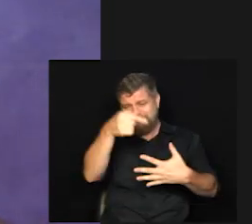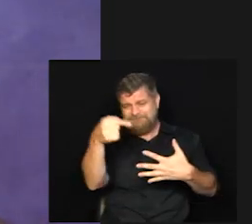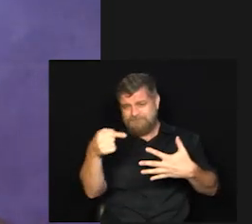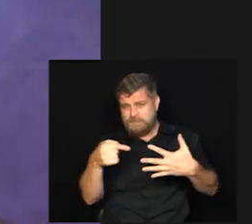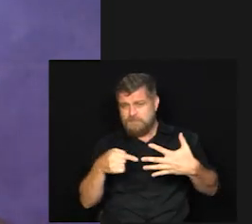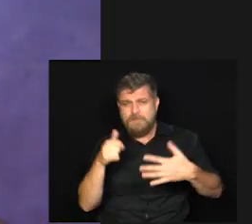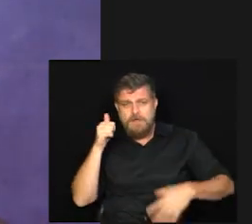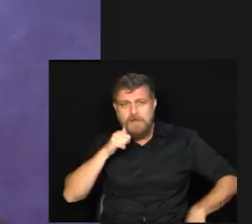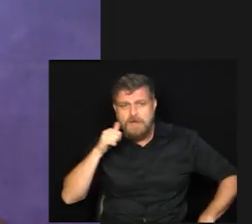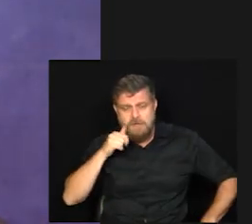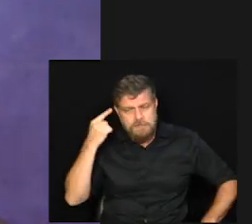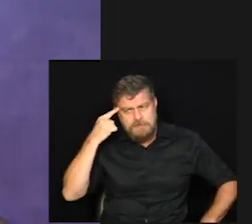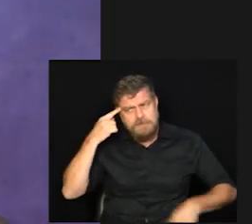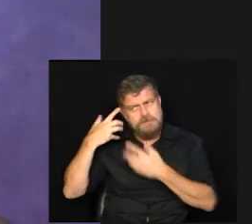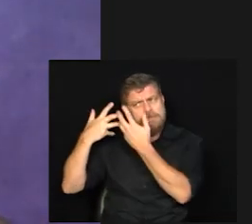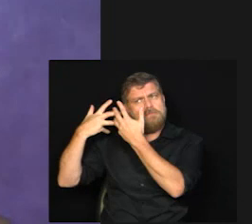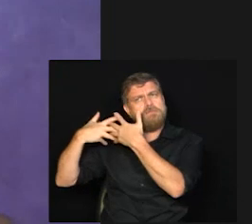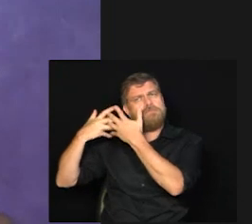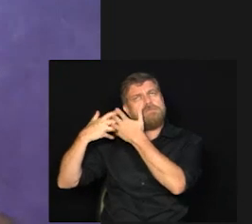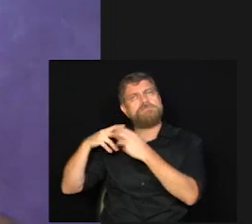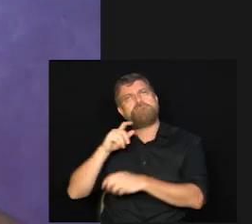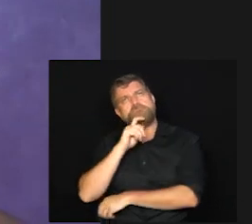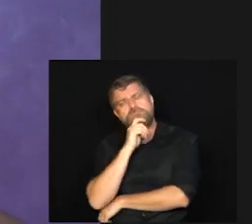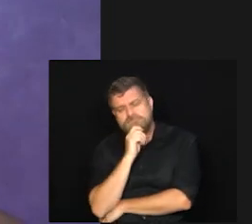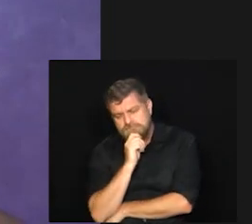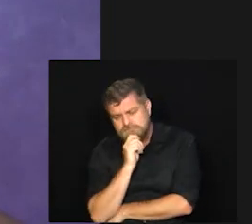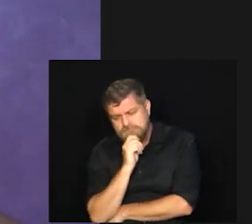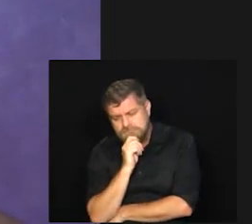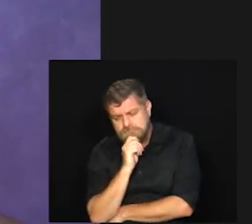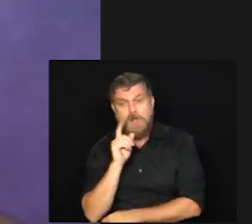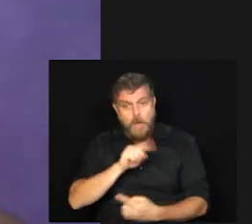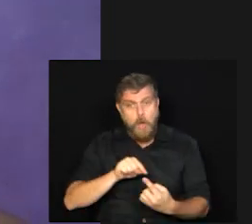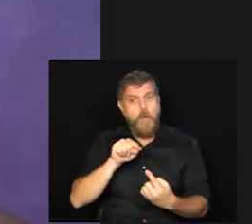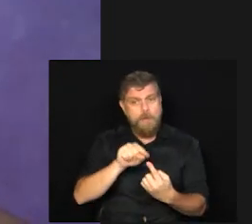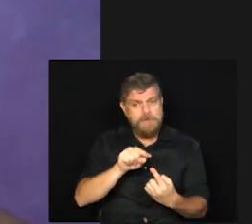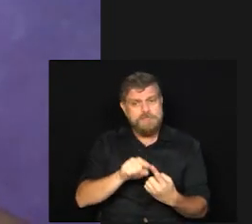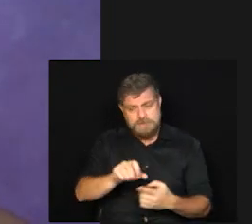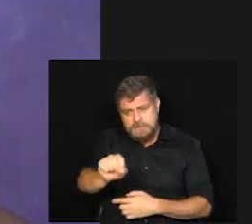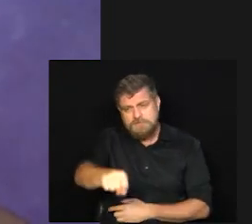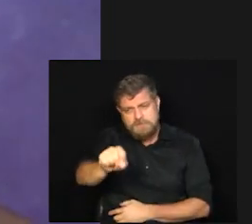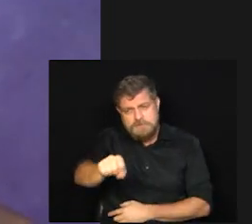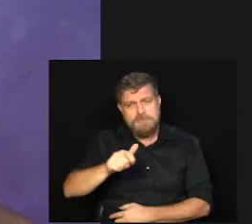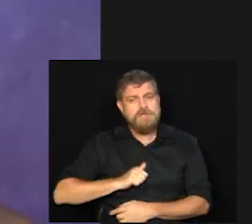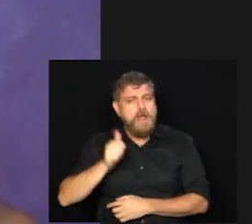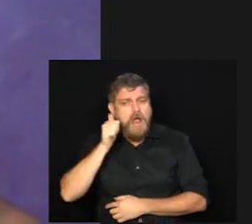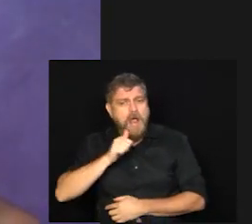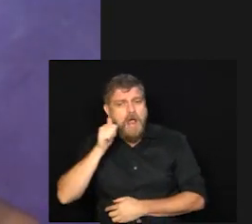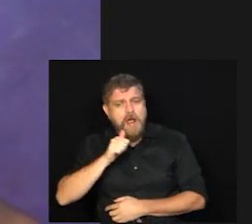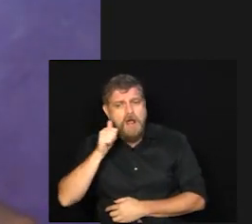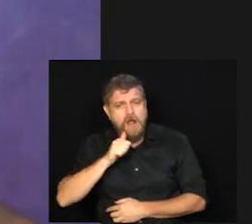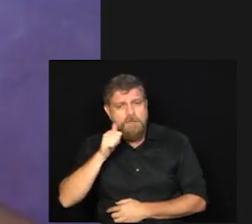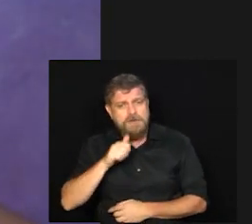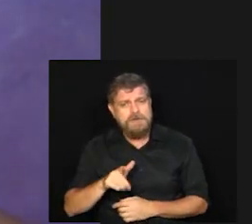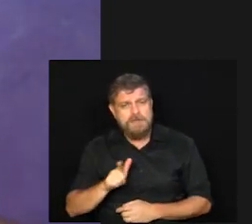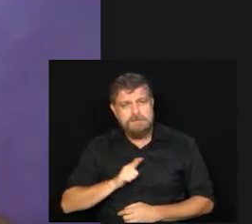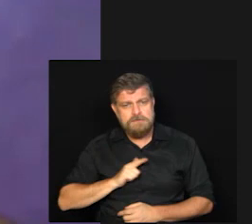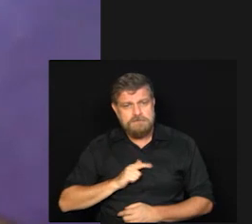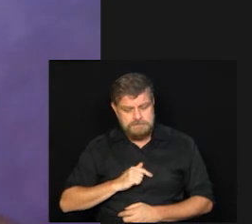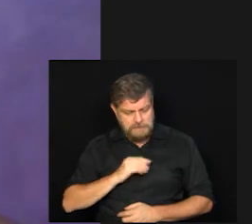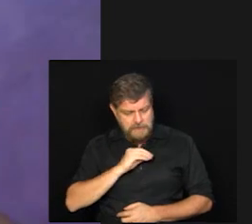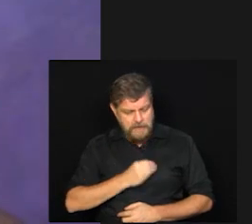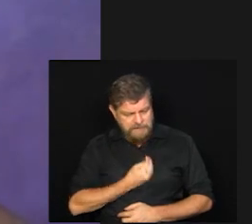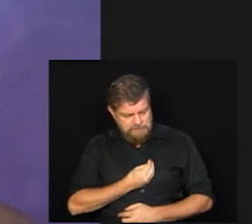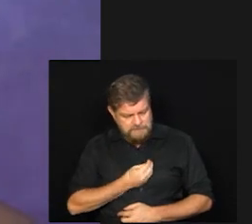colocar a mulher para pensar mesmo, sabe? É esse o objetivo, é colocar ela para encarar a